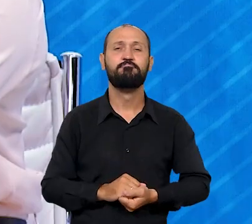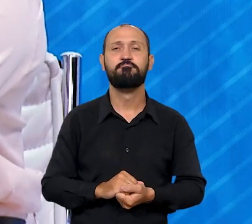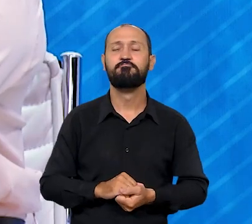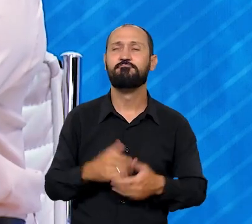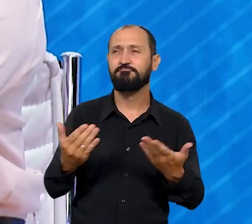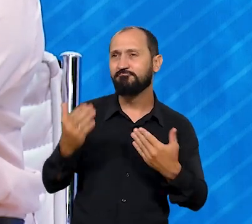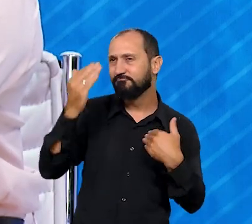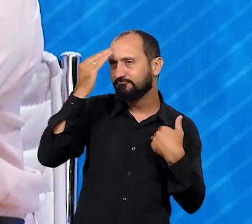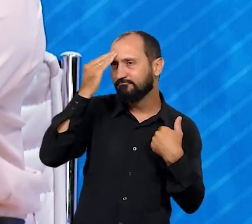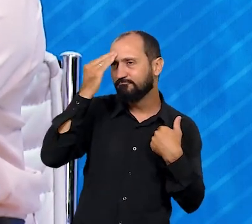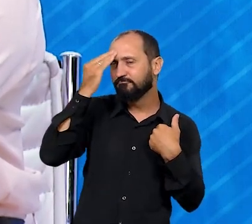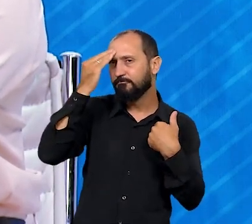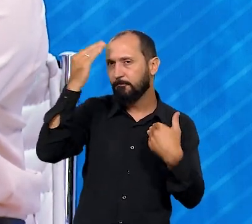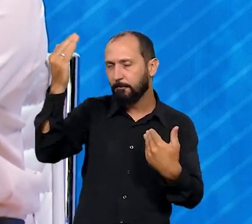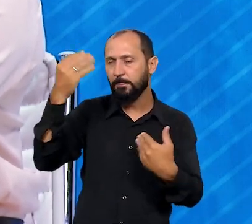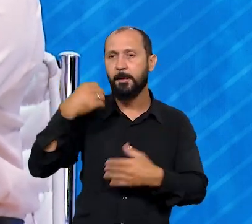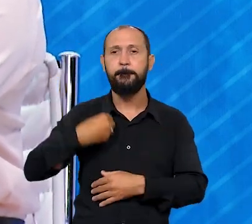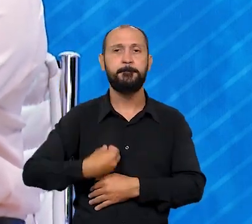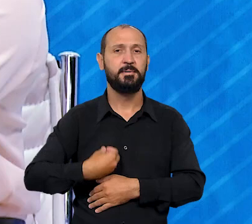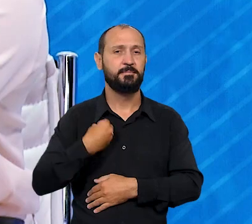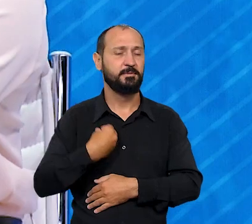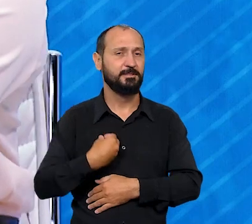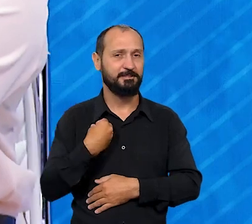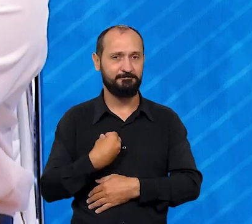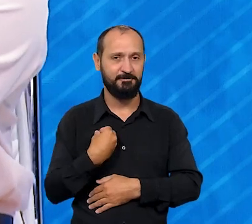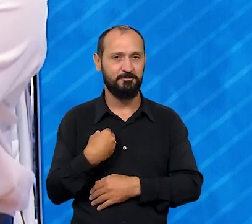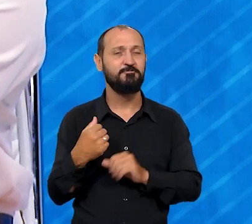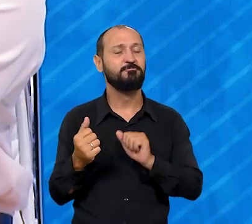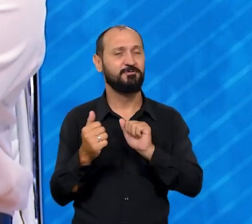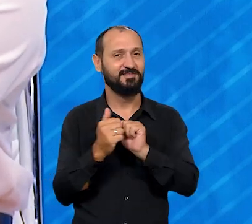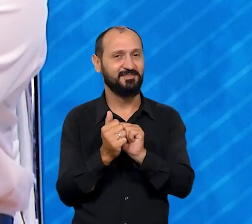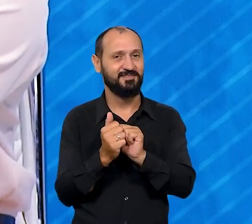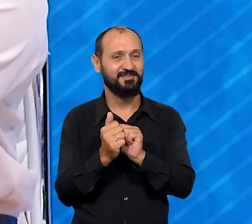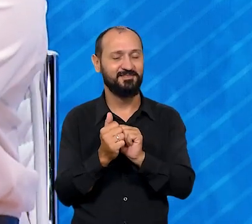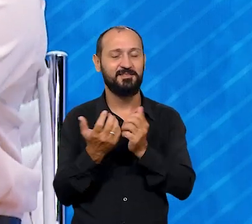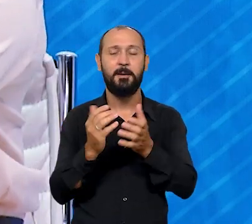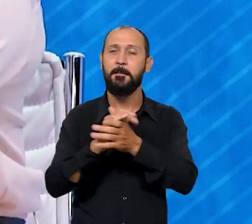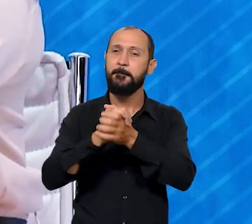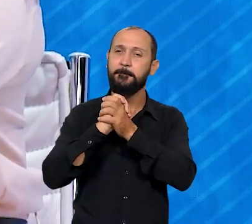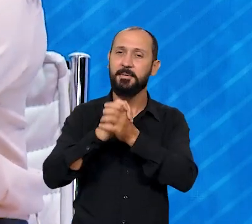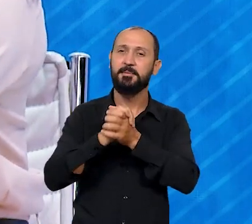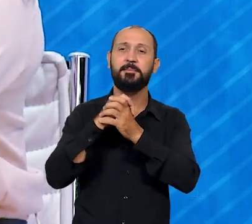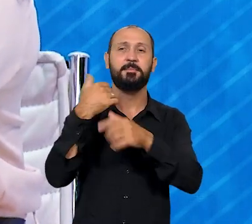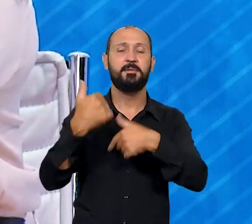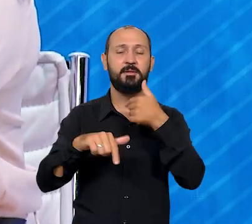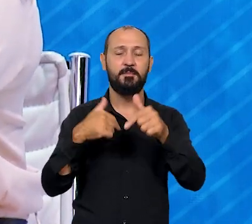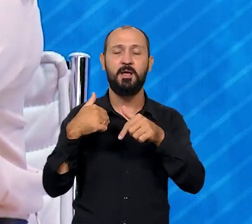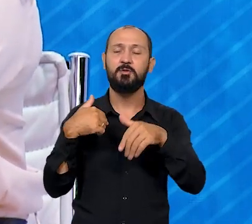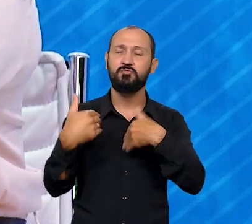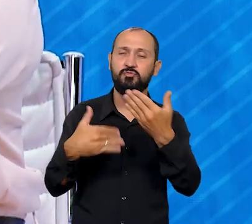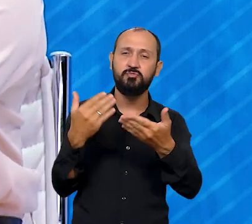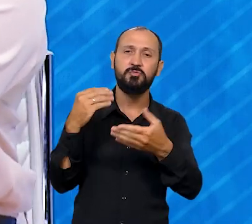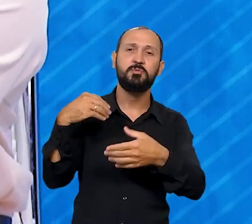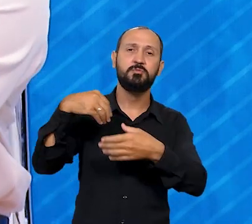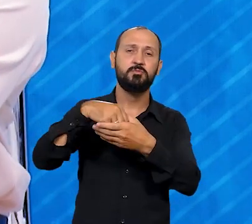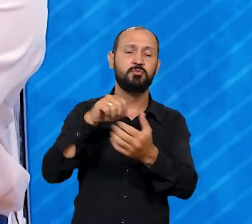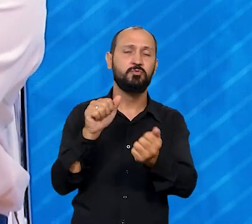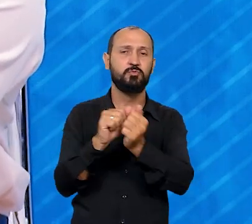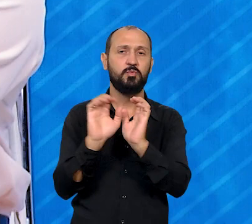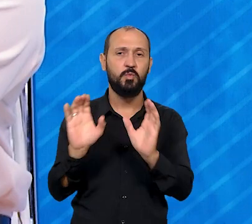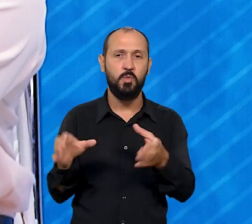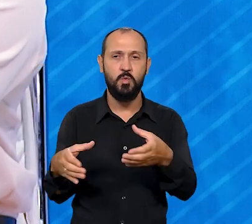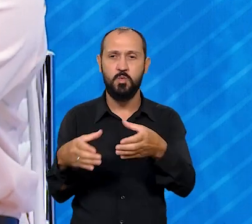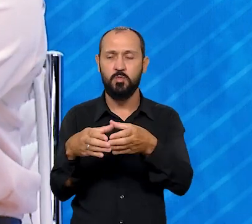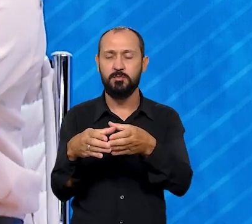salutar. Doutor, muito obrigada pela sua participação aqui conosco. Parabéns pelo trabalho desenvolvido aí à frente